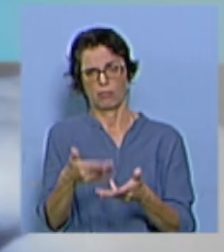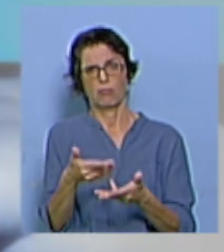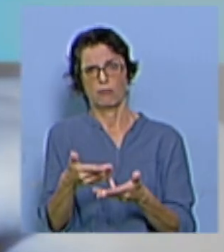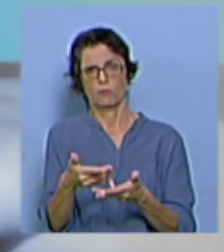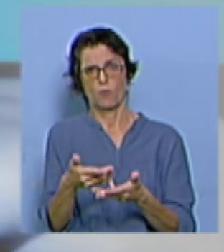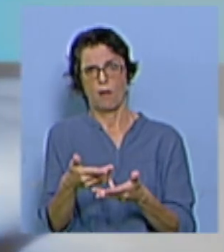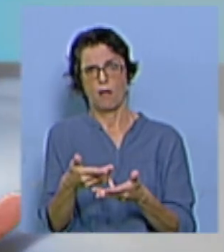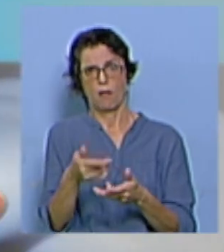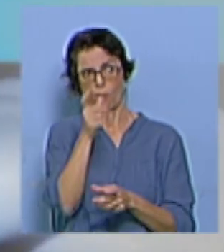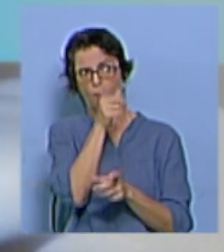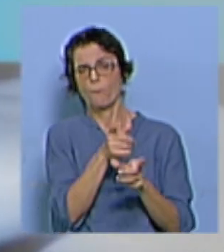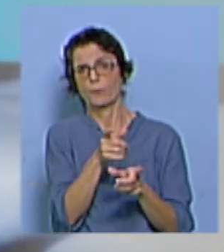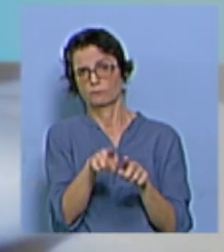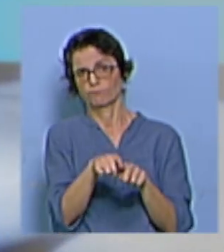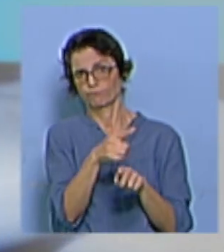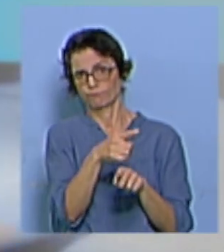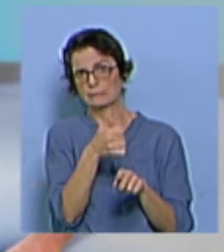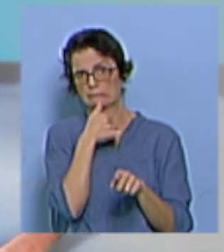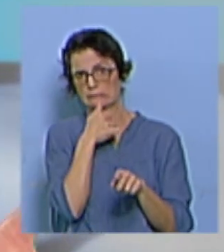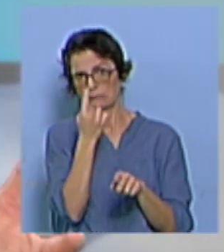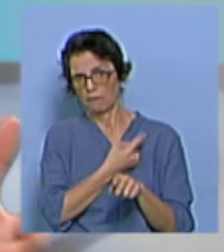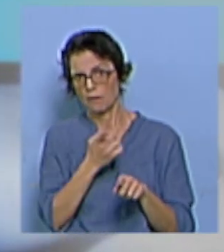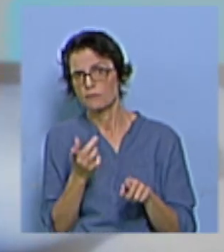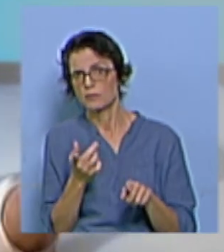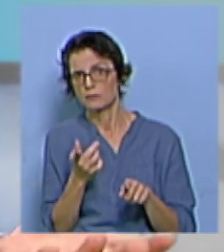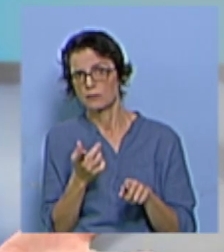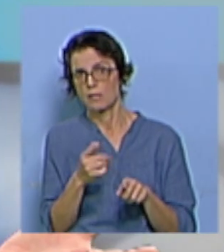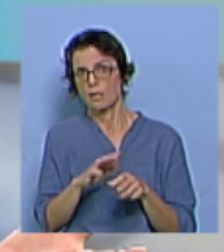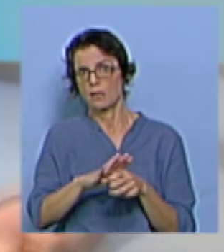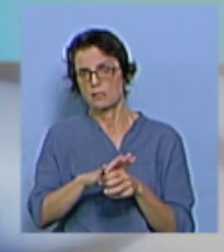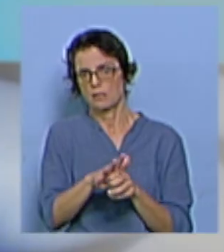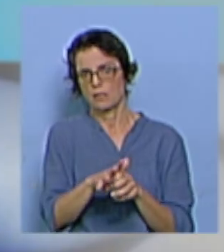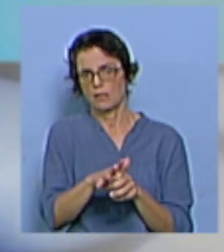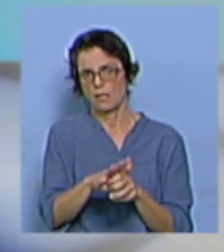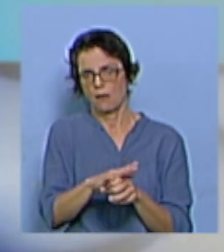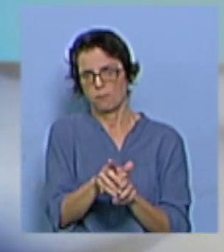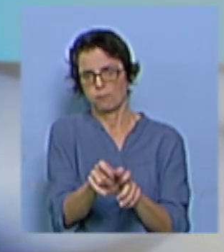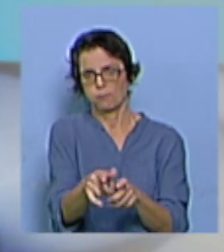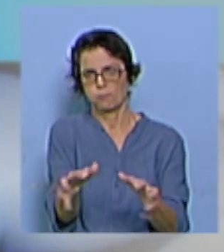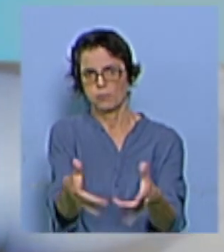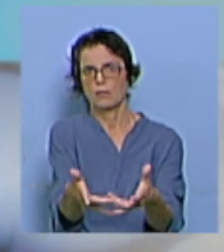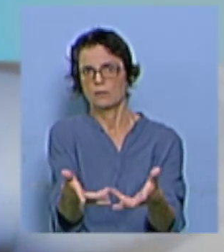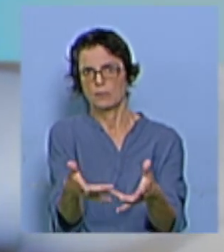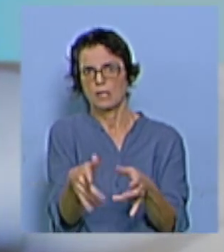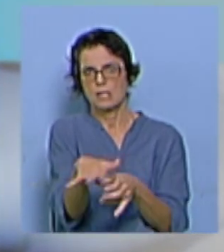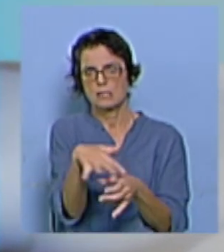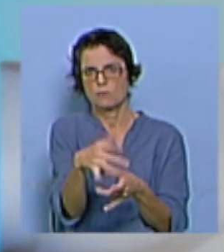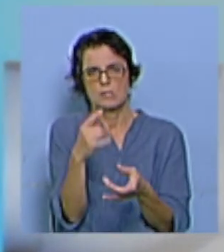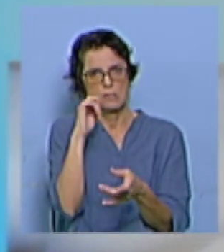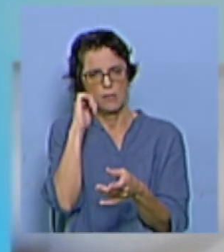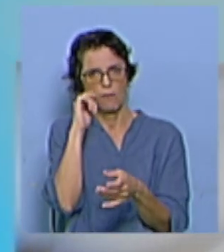de decidir, para quem tem de governar, mesmo num contexto de pandemia, num contexto de incerteza. A sabedoria é a